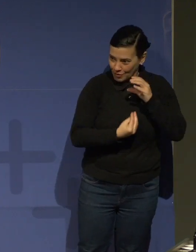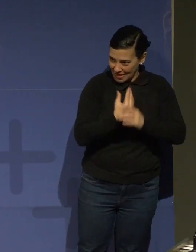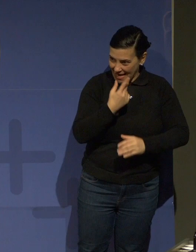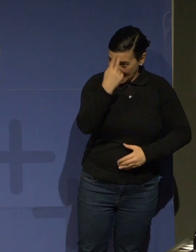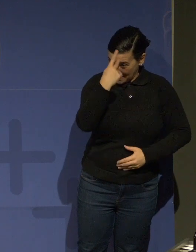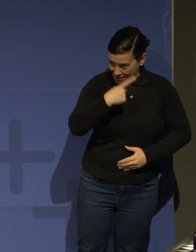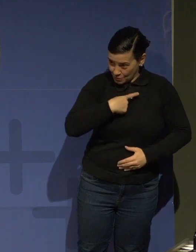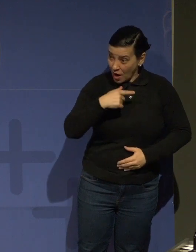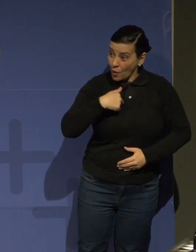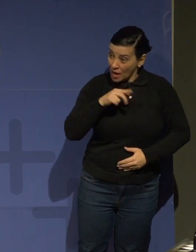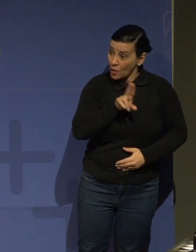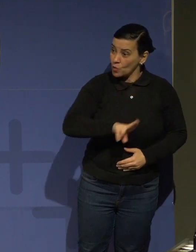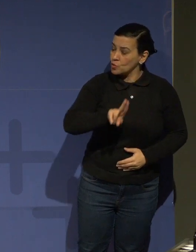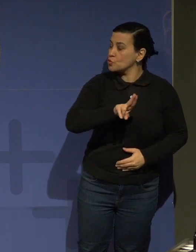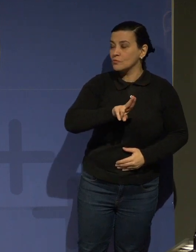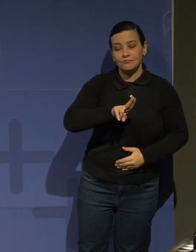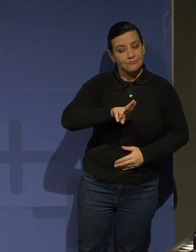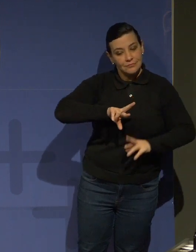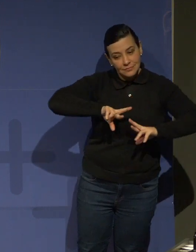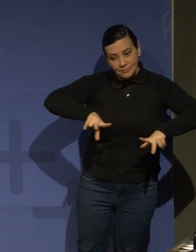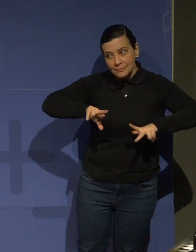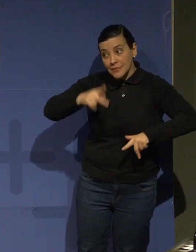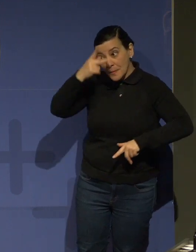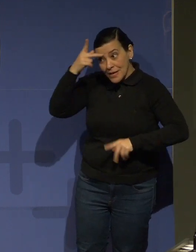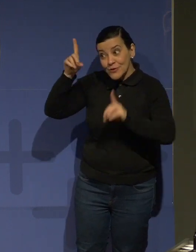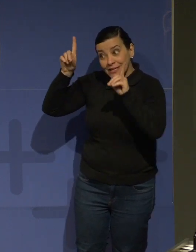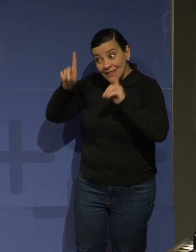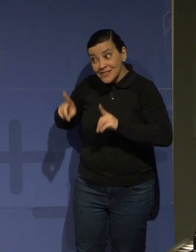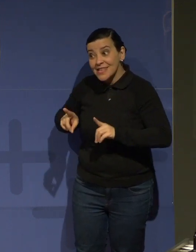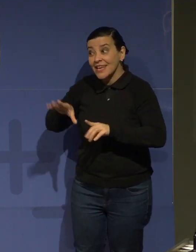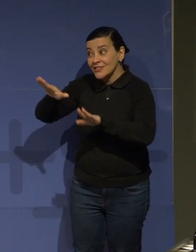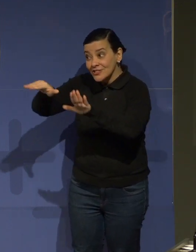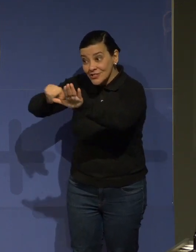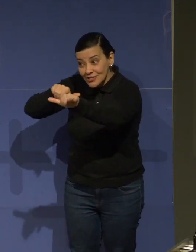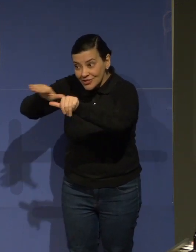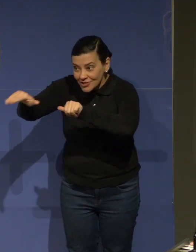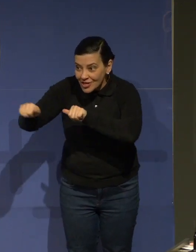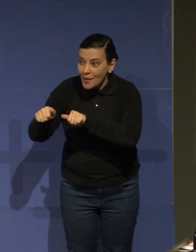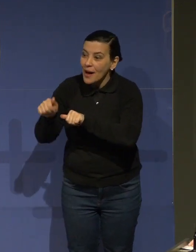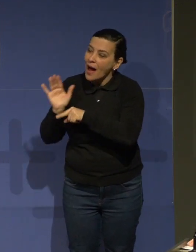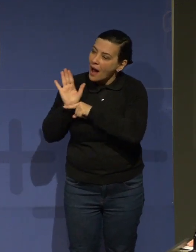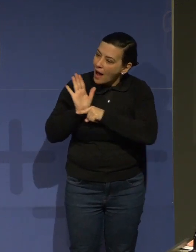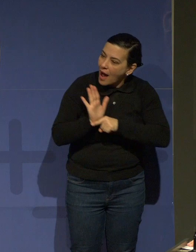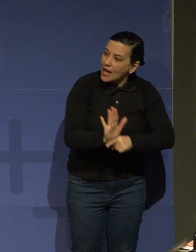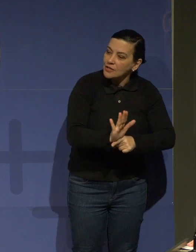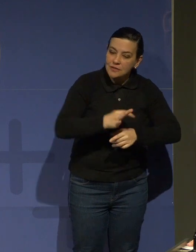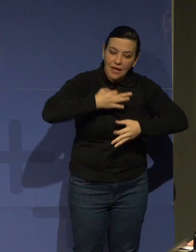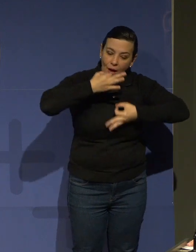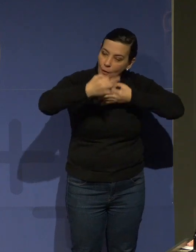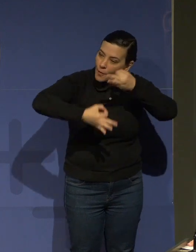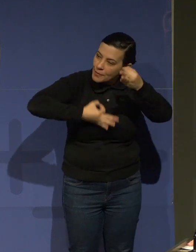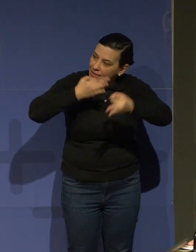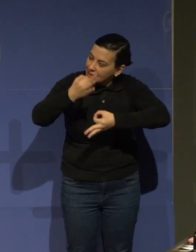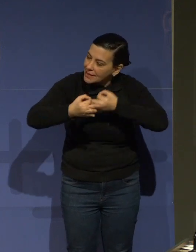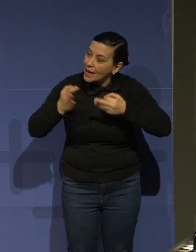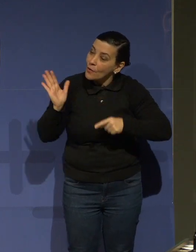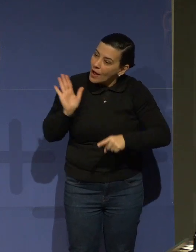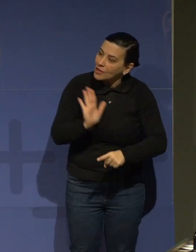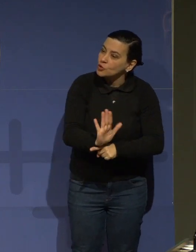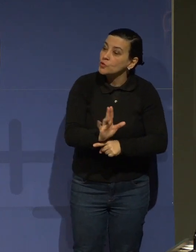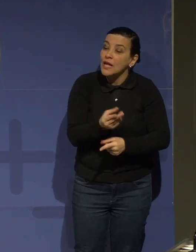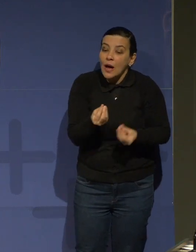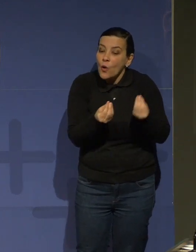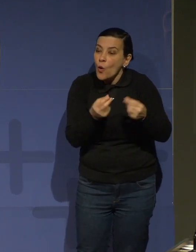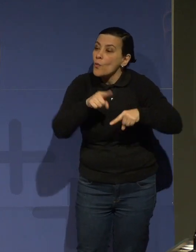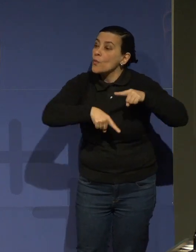caso também que eu acho que a gente consegue trazer as pessoas com deficiência para poder melhorar essa utilização